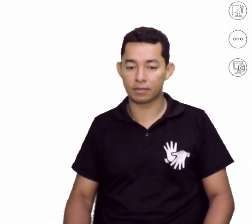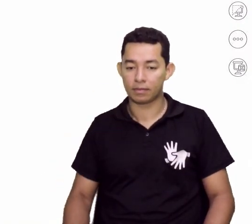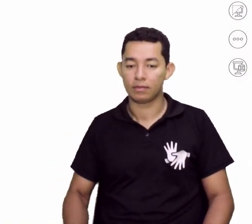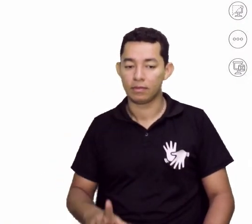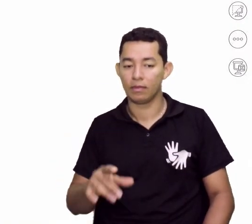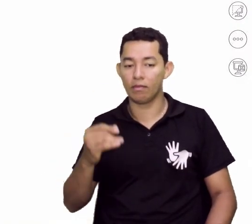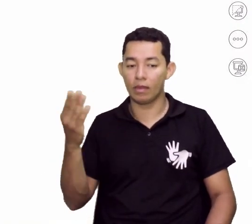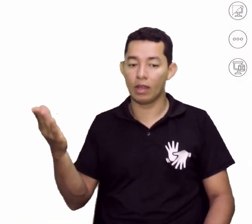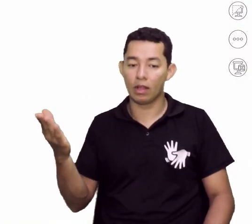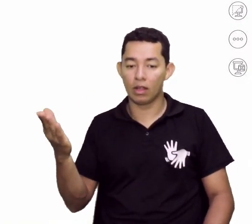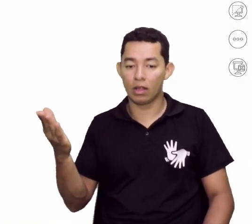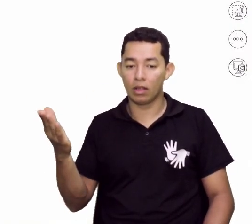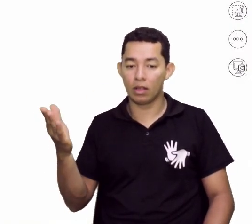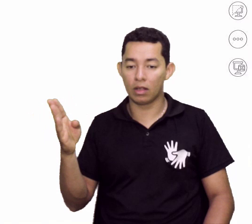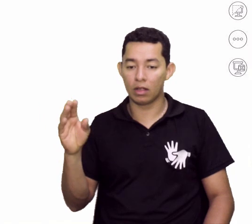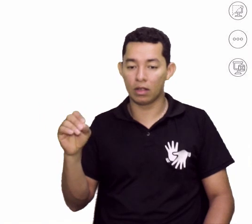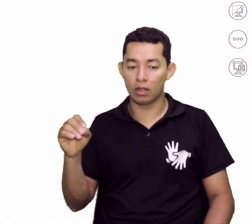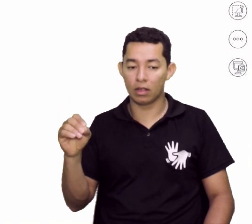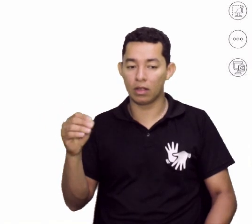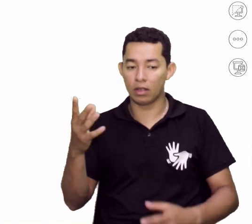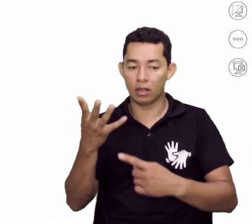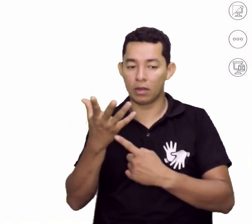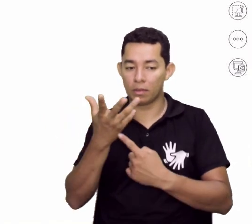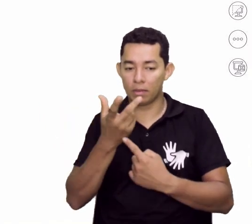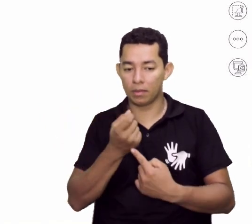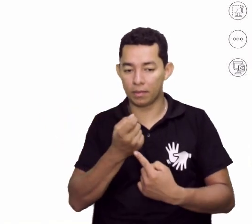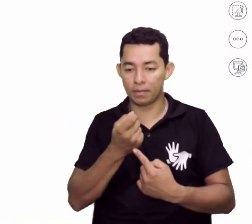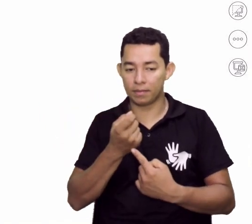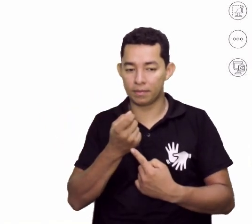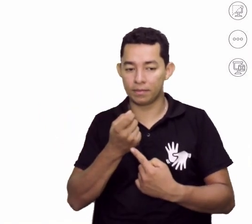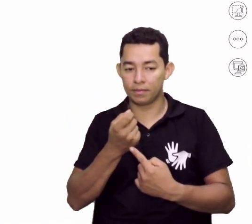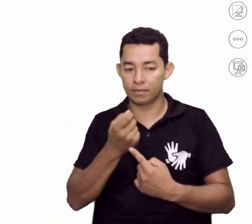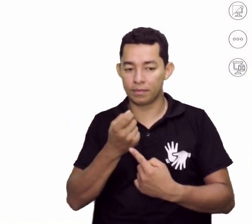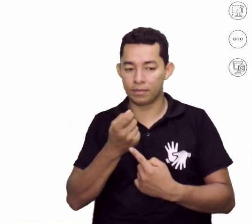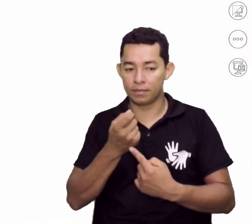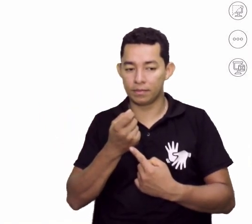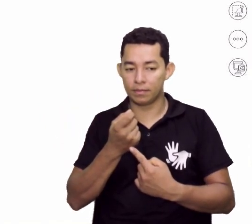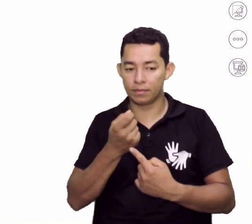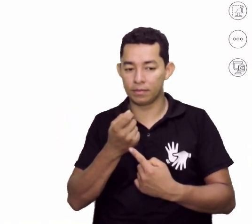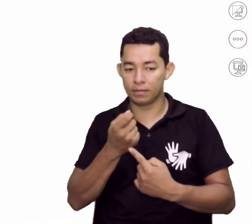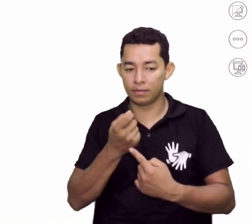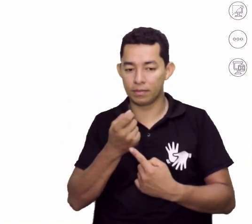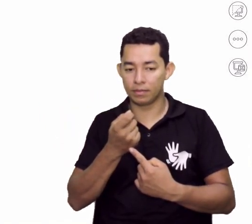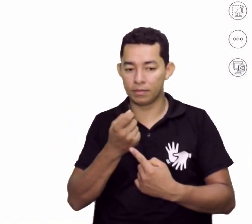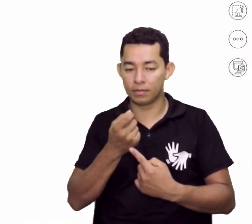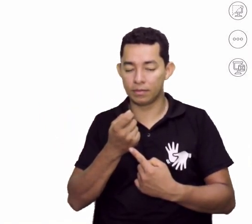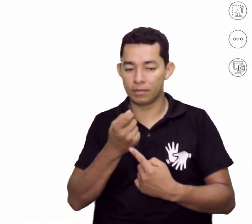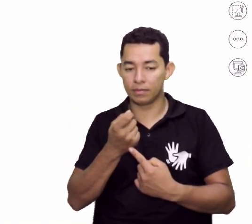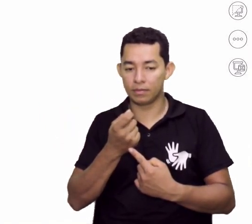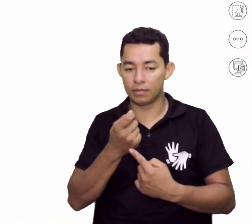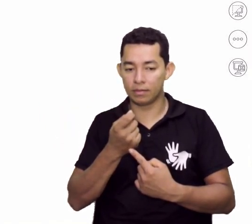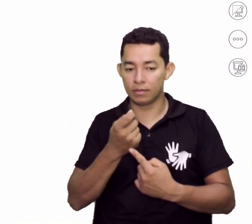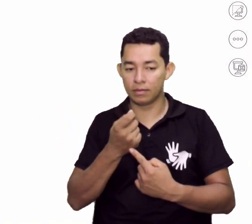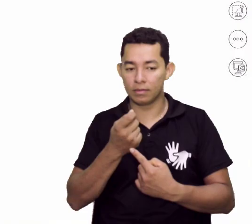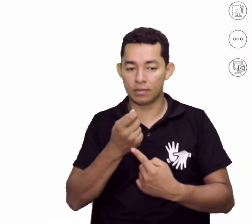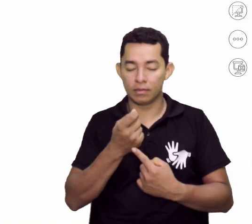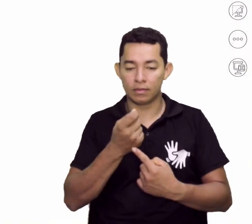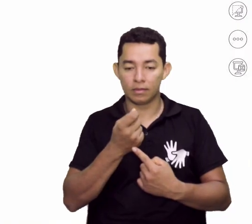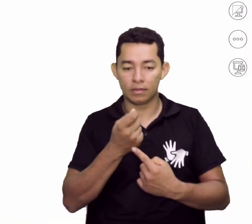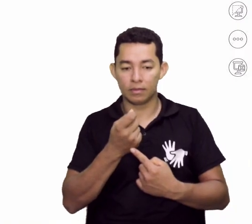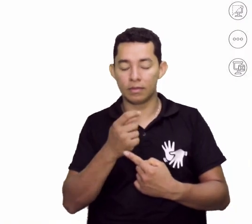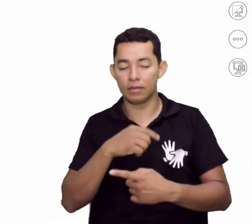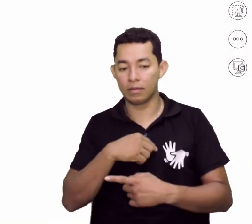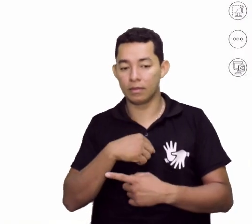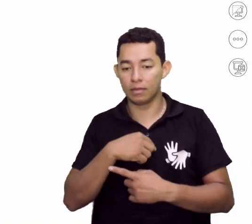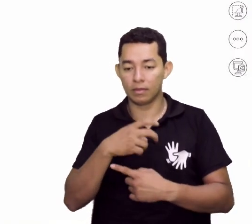das obras mais emblemáticas do artista, a que fez mais sucesso, né? Mas ele, né, o cara era um gênio.